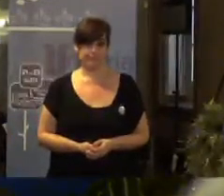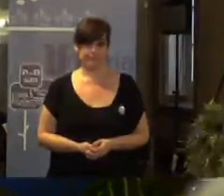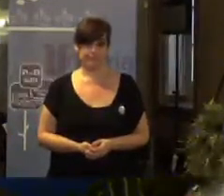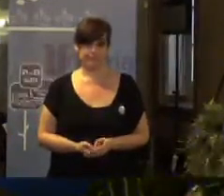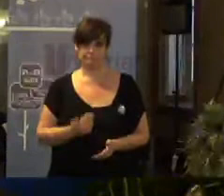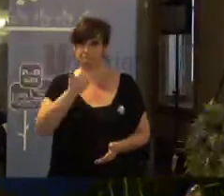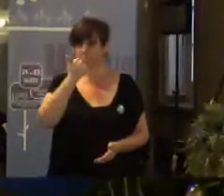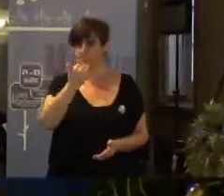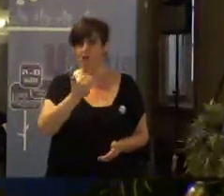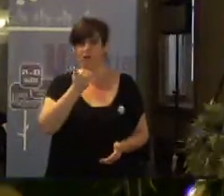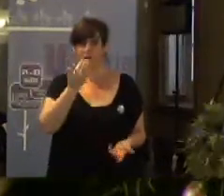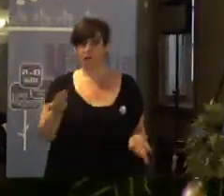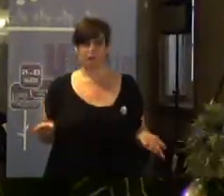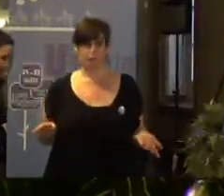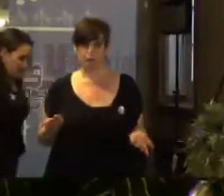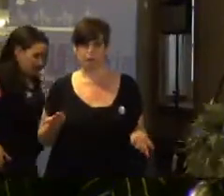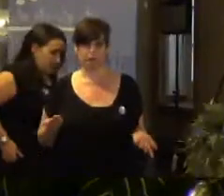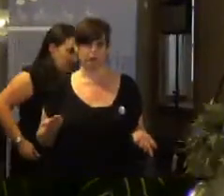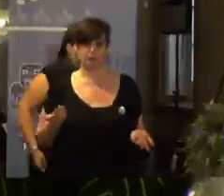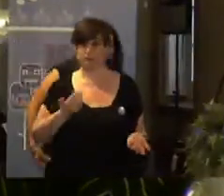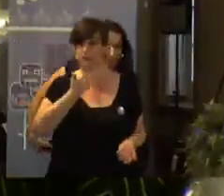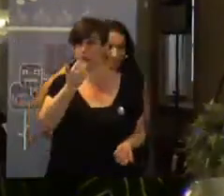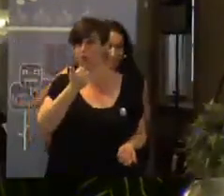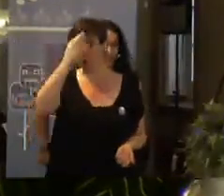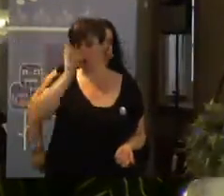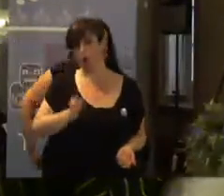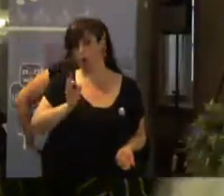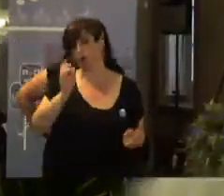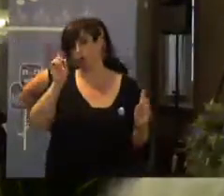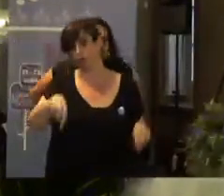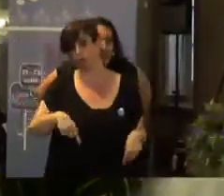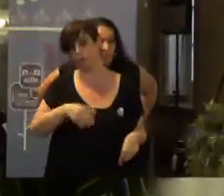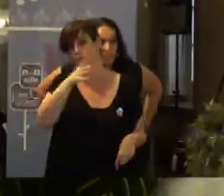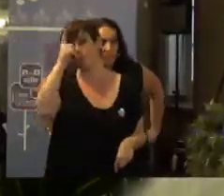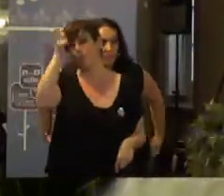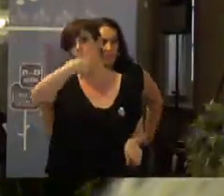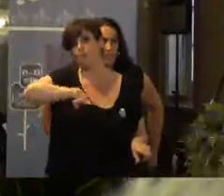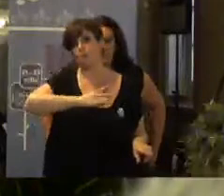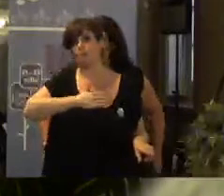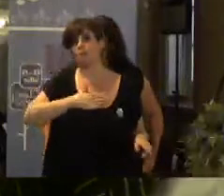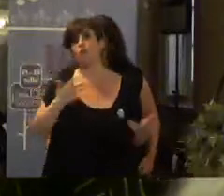questão que também se coloca quando nós discutimos estas coisas, é se